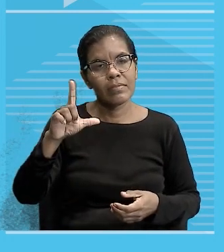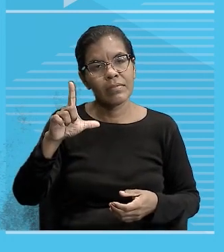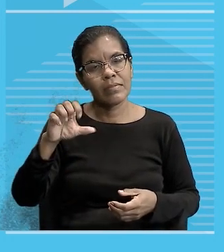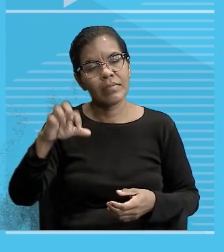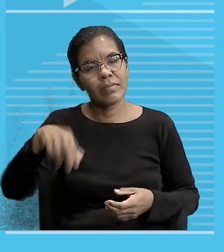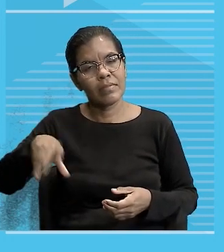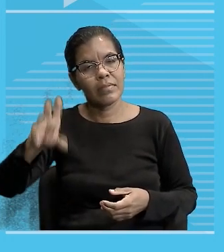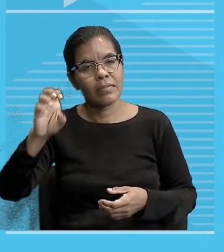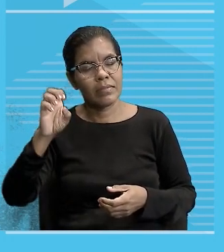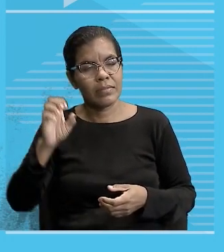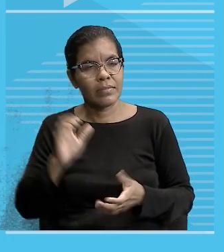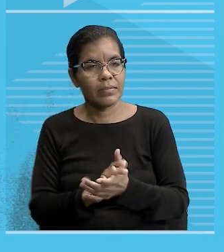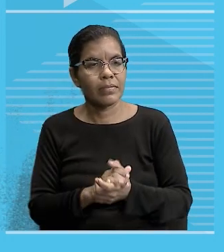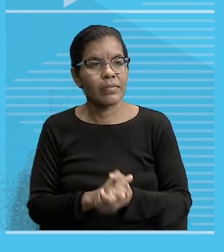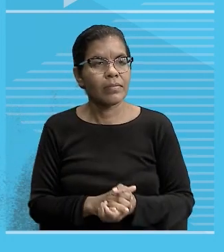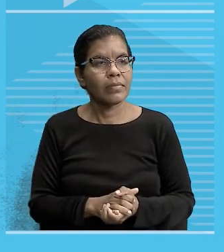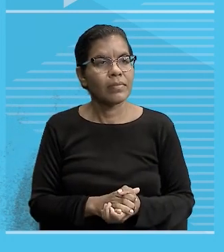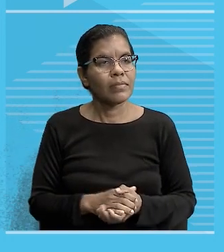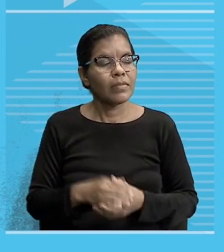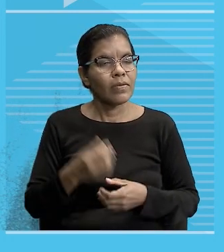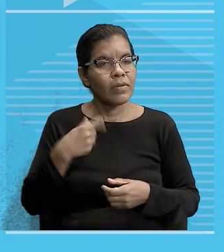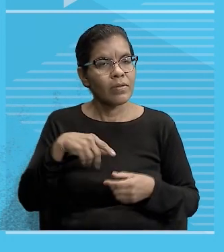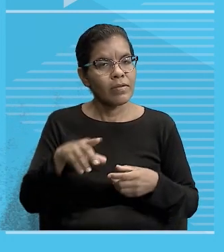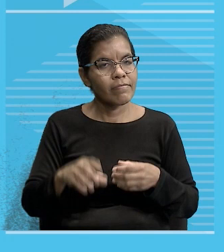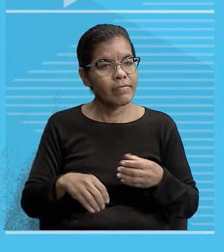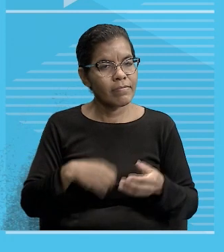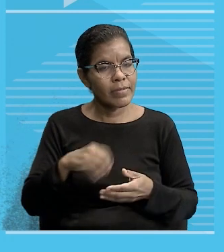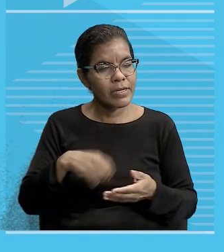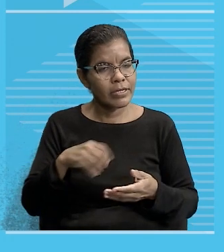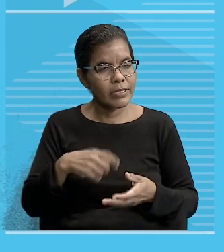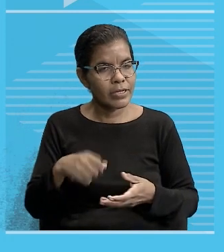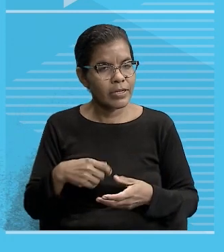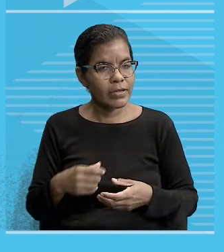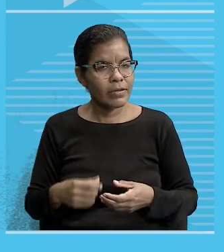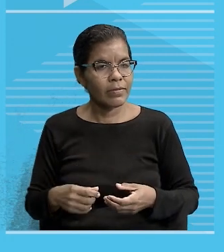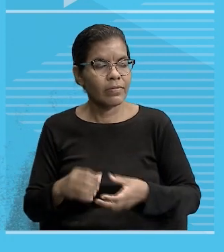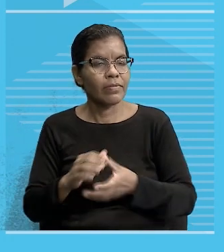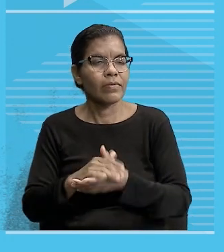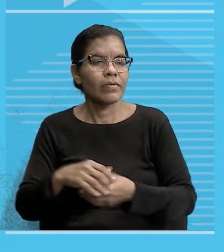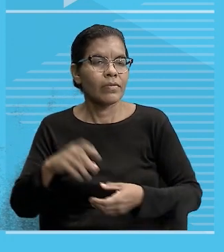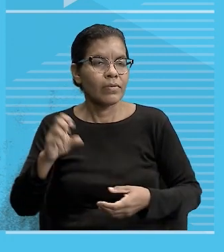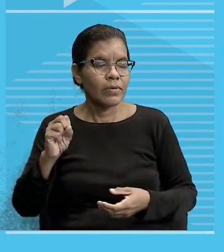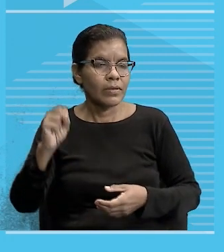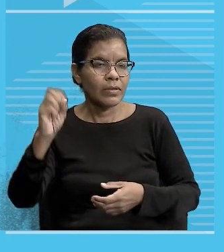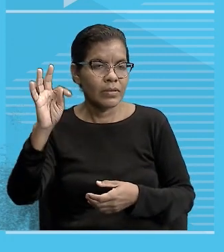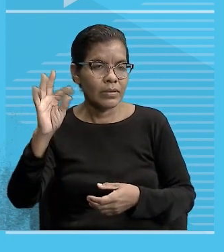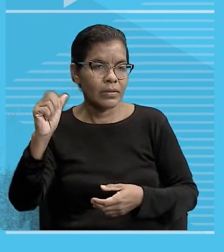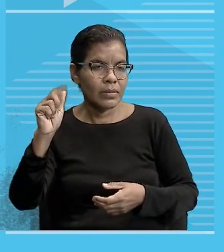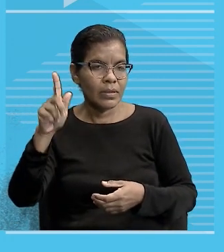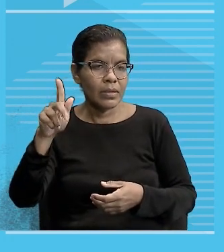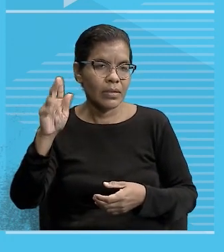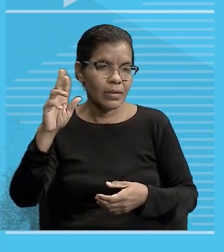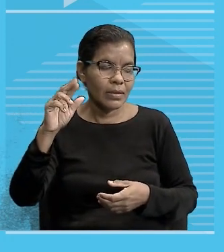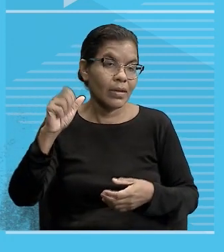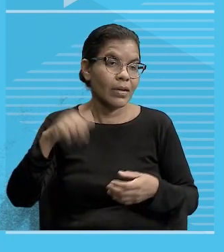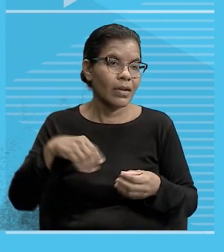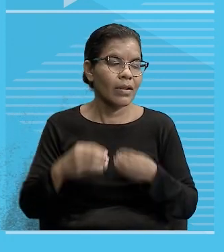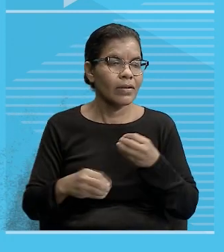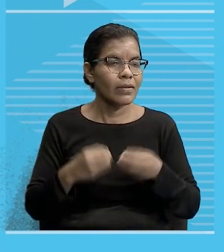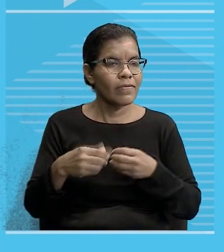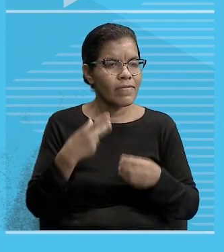da Silva quando você tá mexendo no Instagram e você fala com sua amiga Socorro